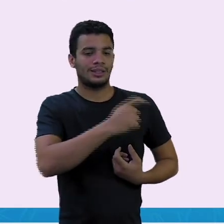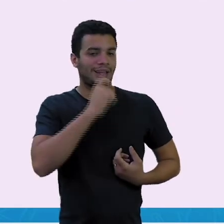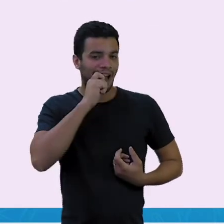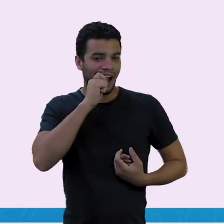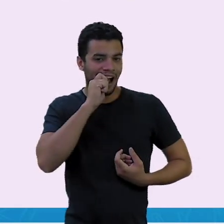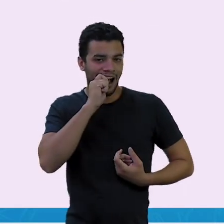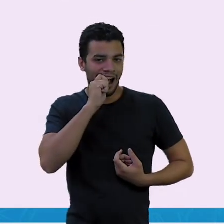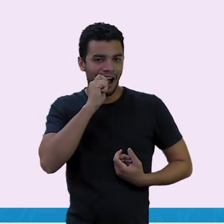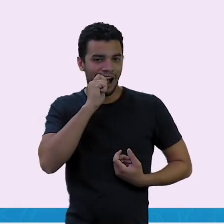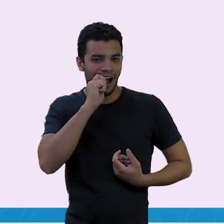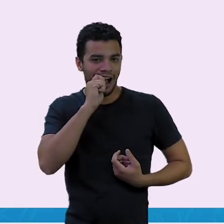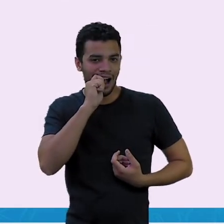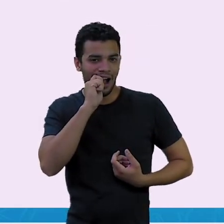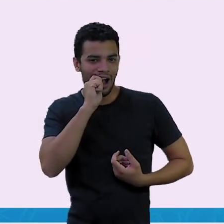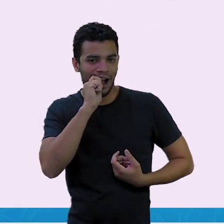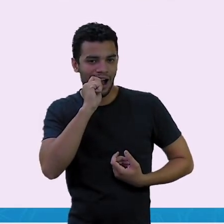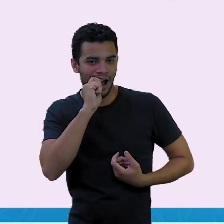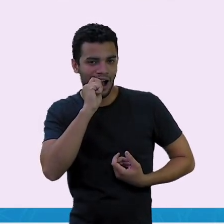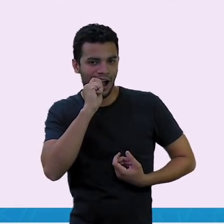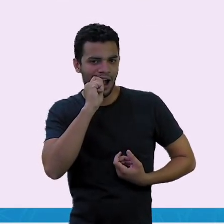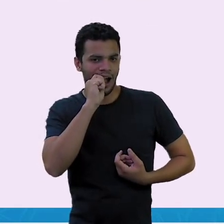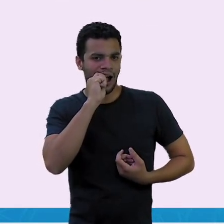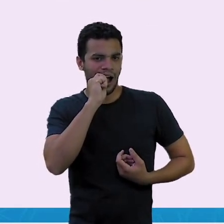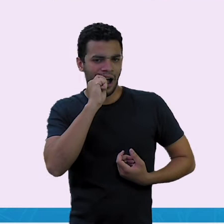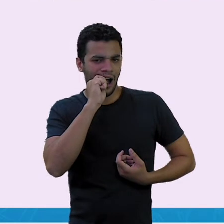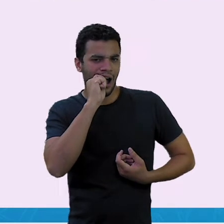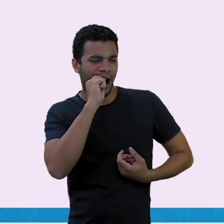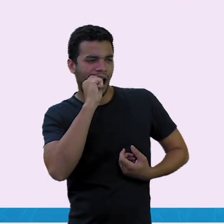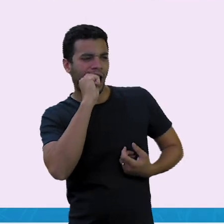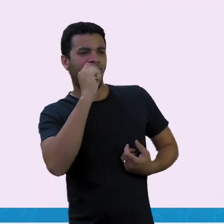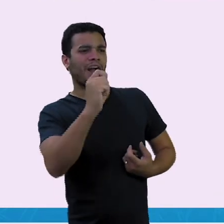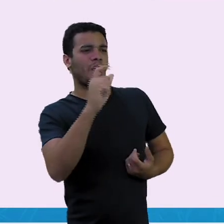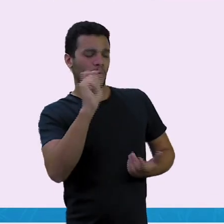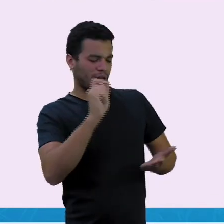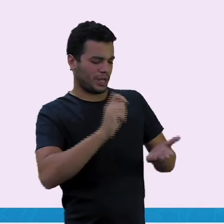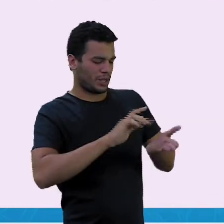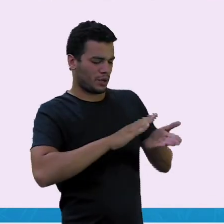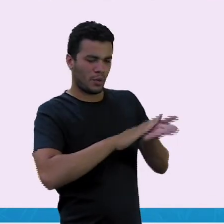Volto Tereza. Assinado Mercado.